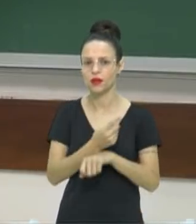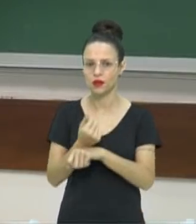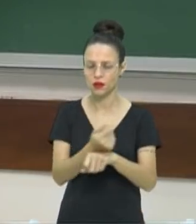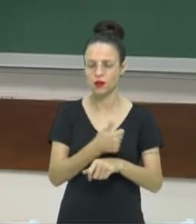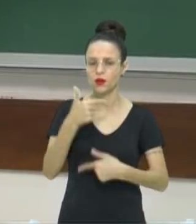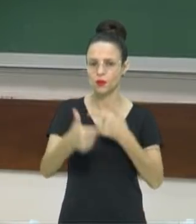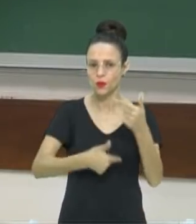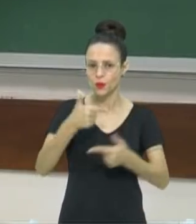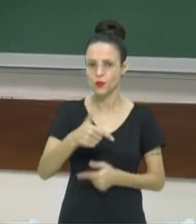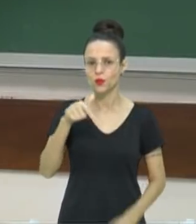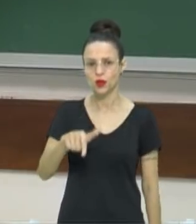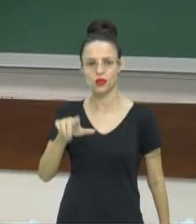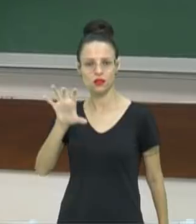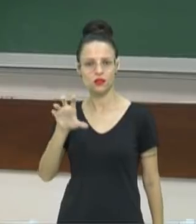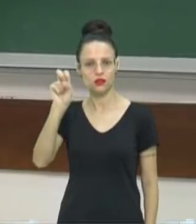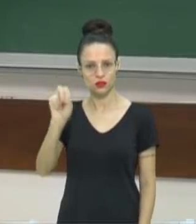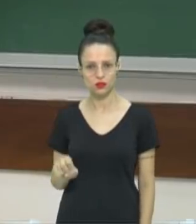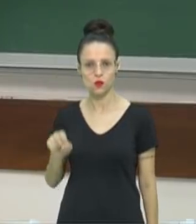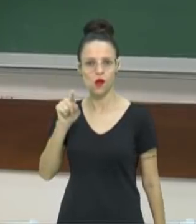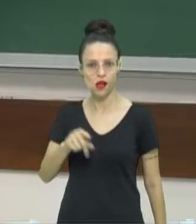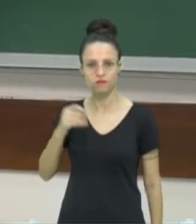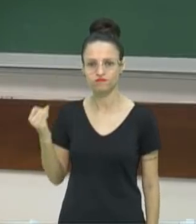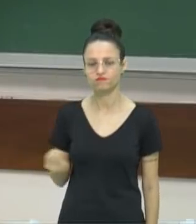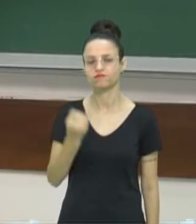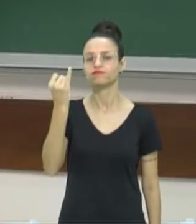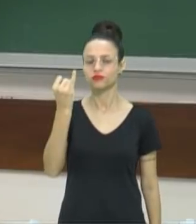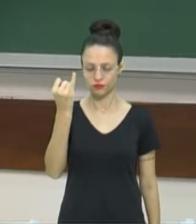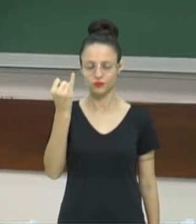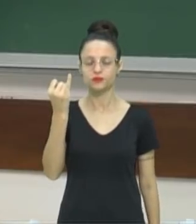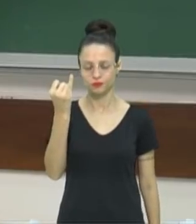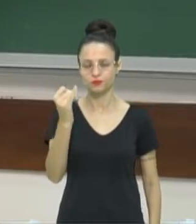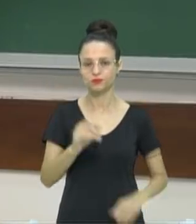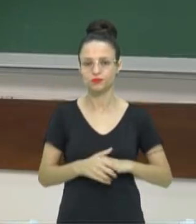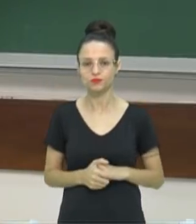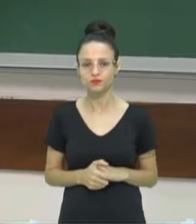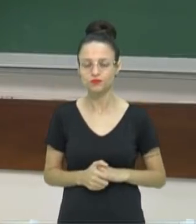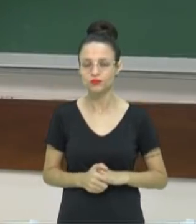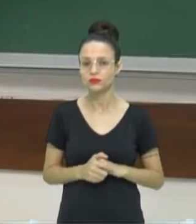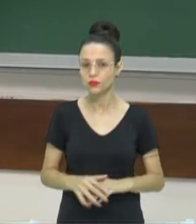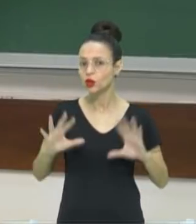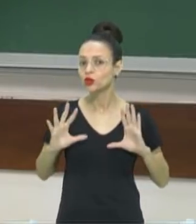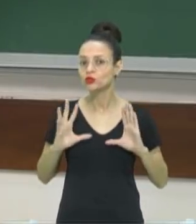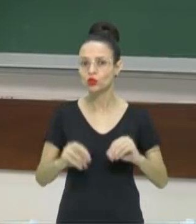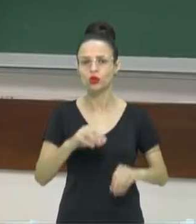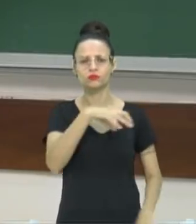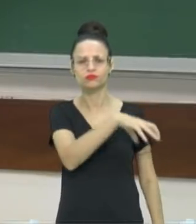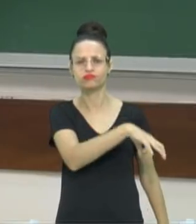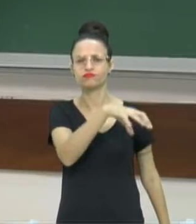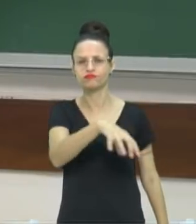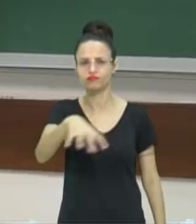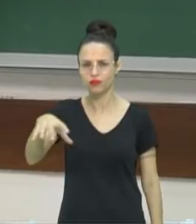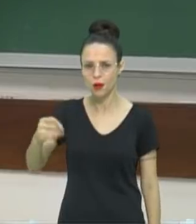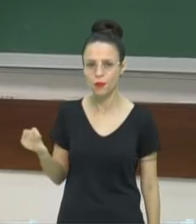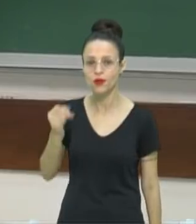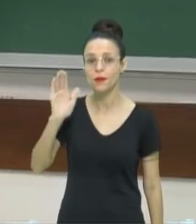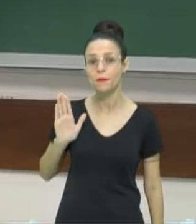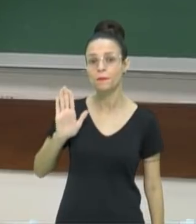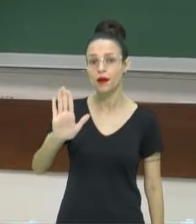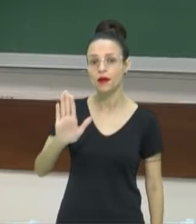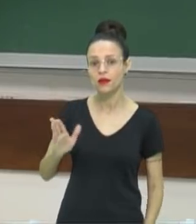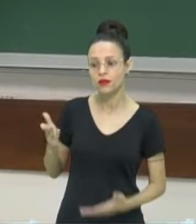as atividades da região sul. Ele é extremamente importante. Todos são importantes, mas quando eu penso